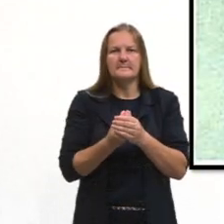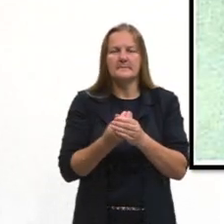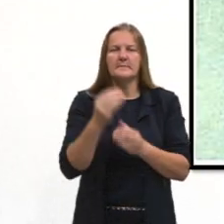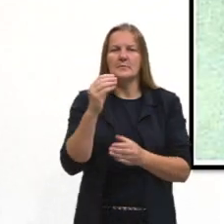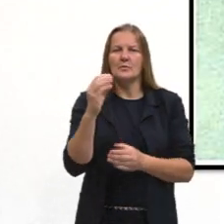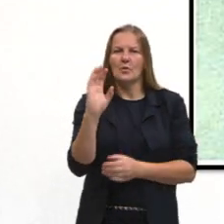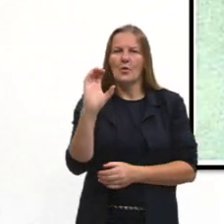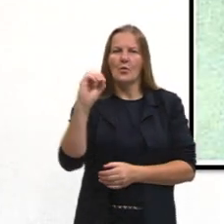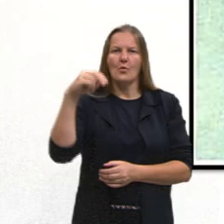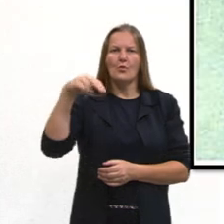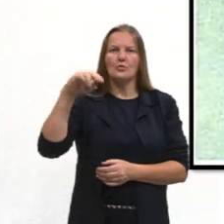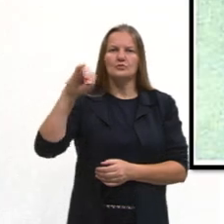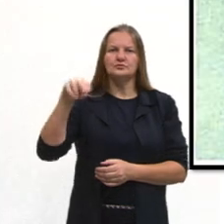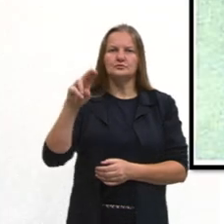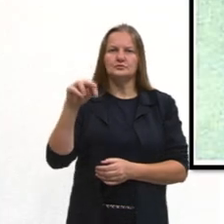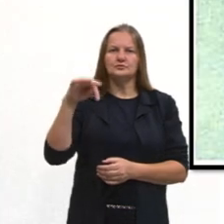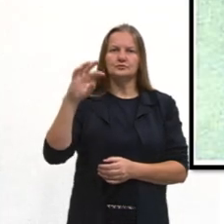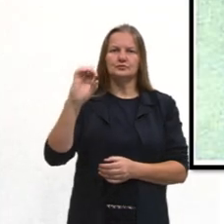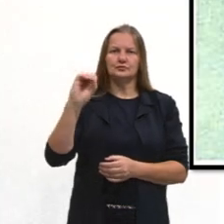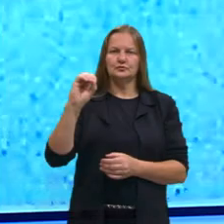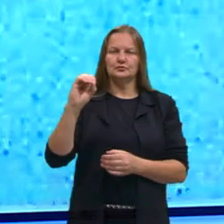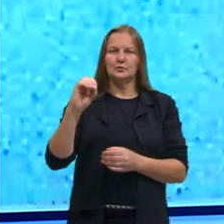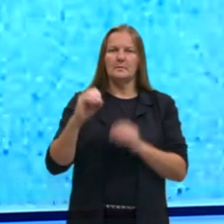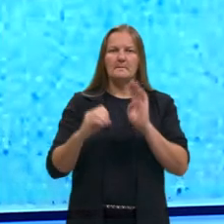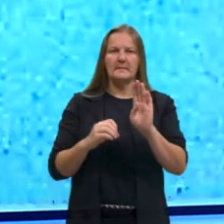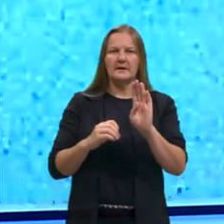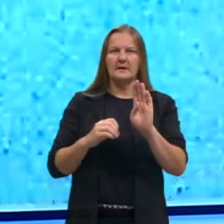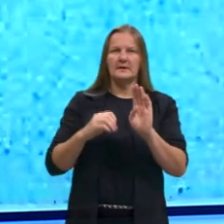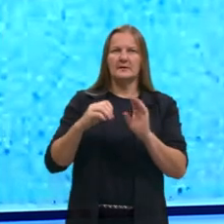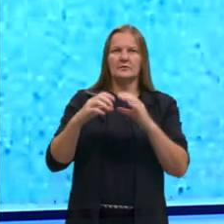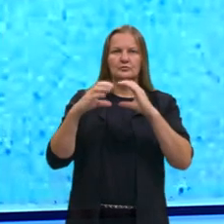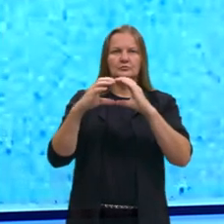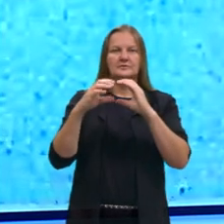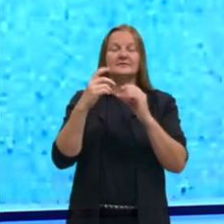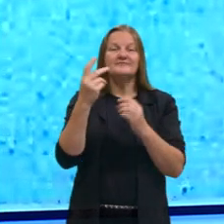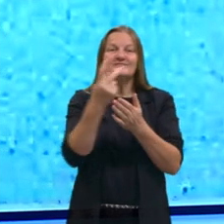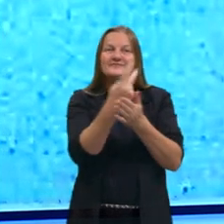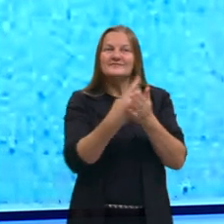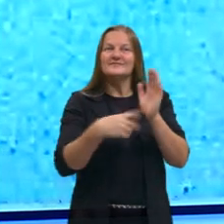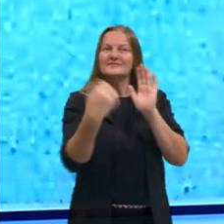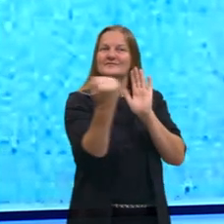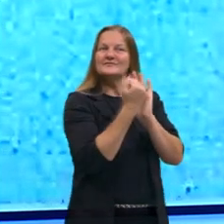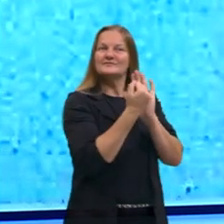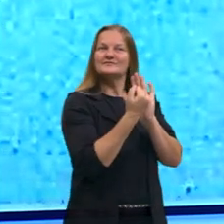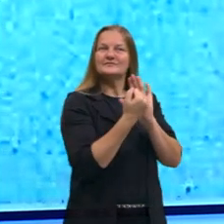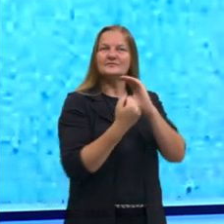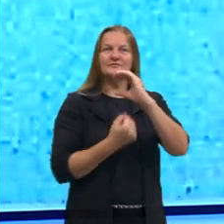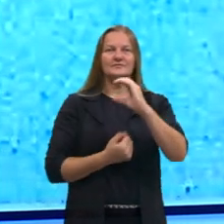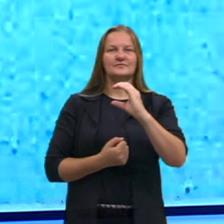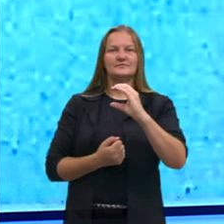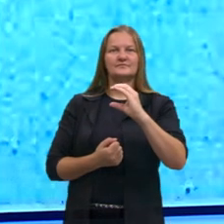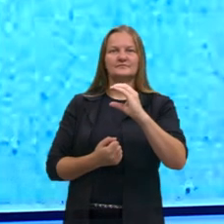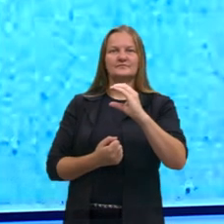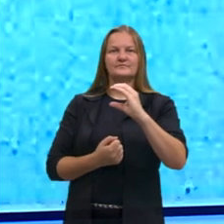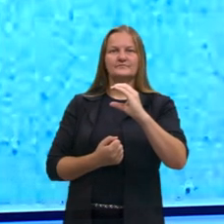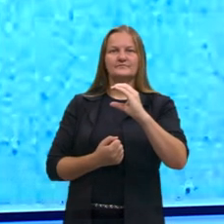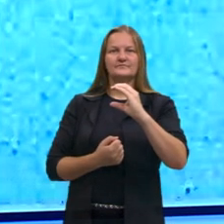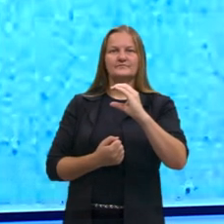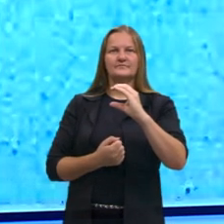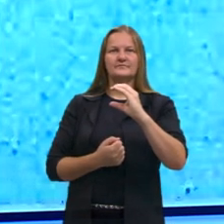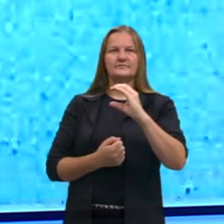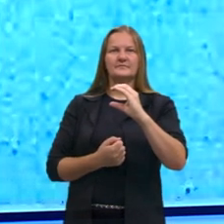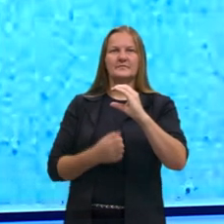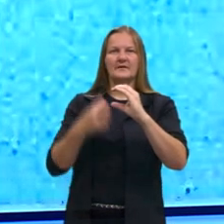ele contém o conjunto A e essa simbologia de Contém ou está contido tá se referindo